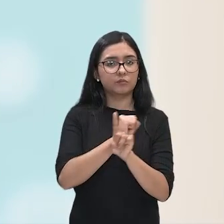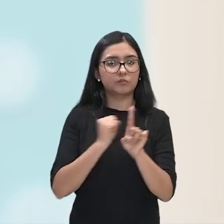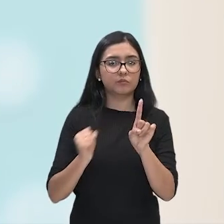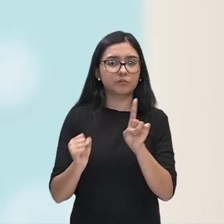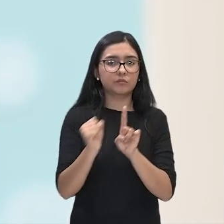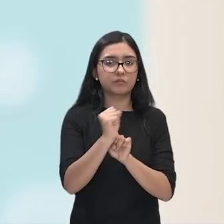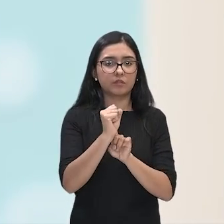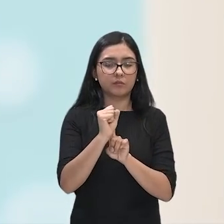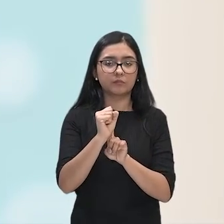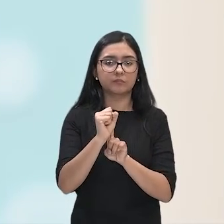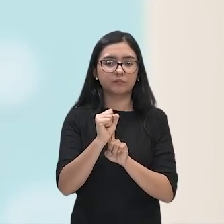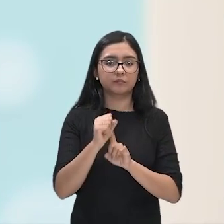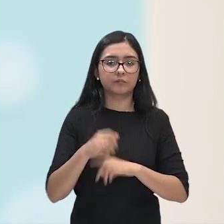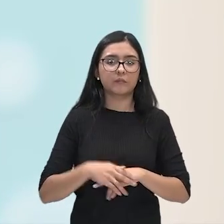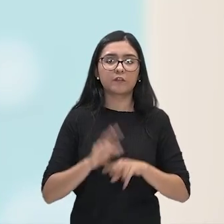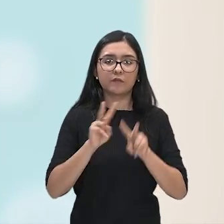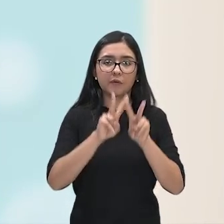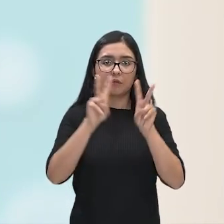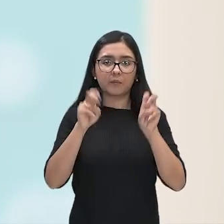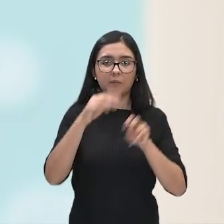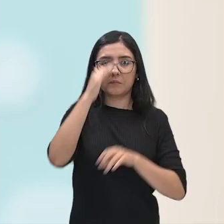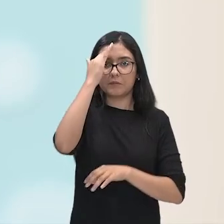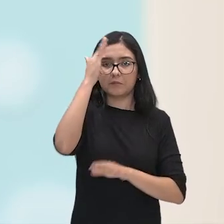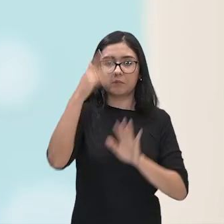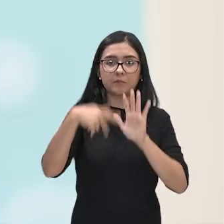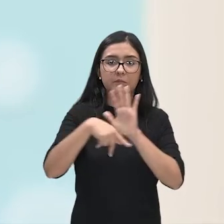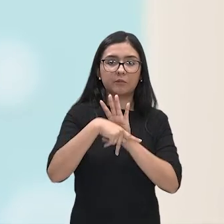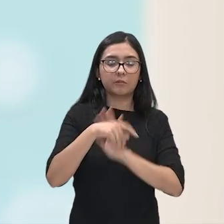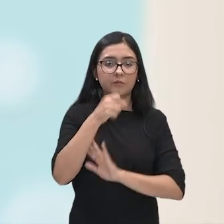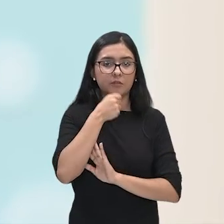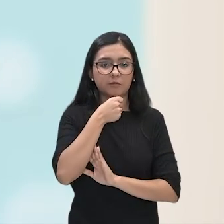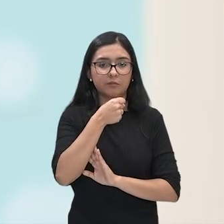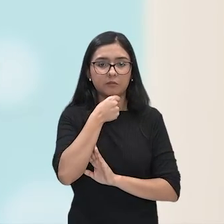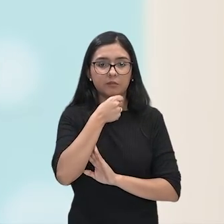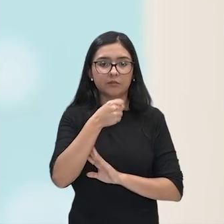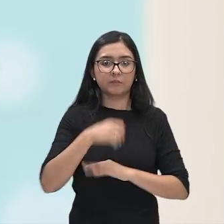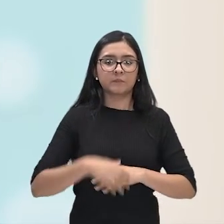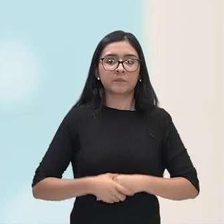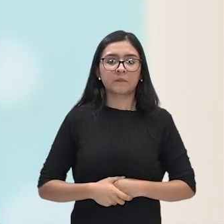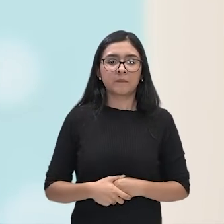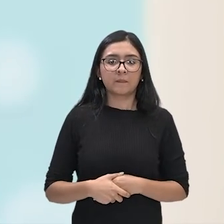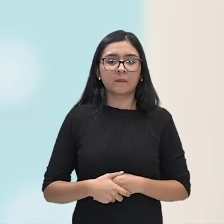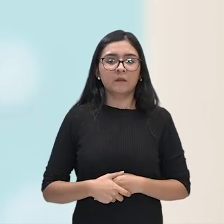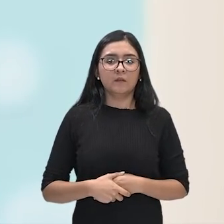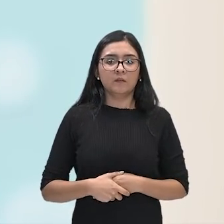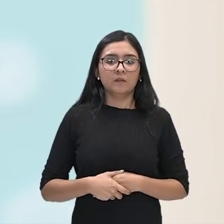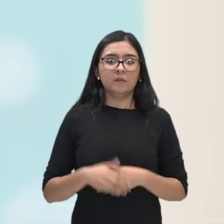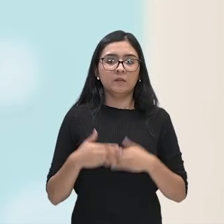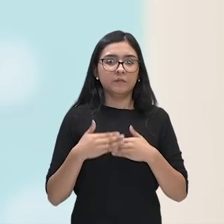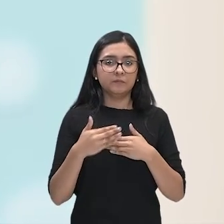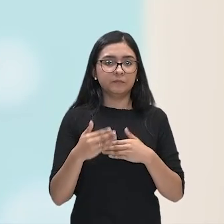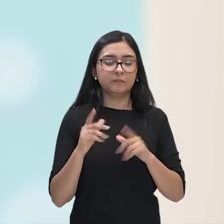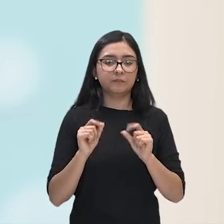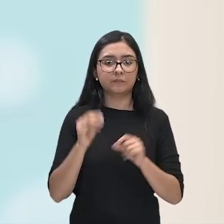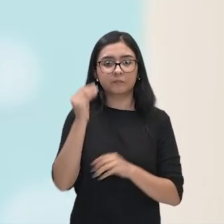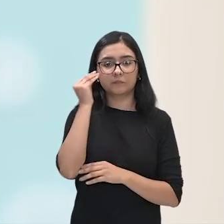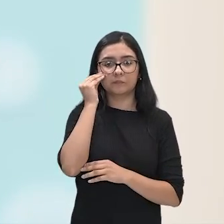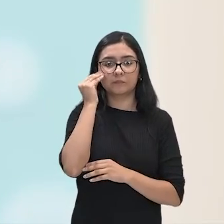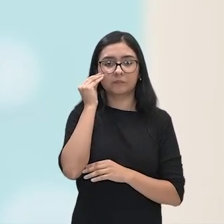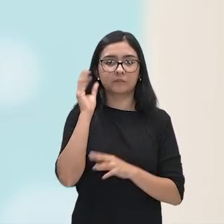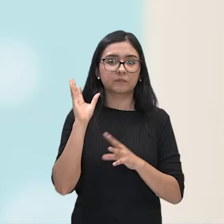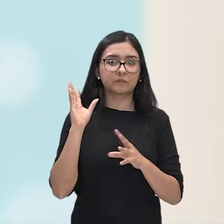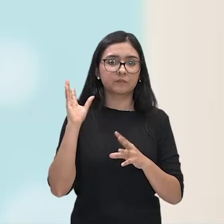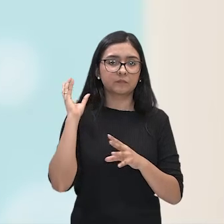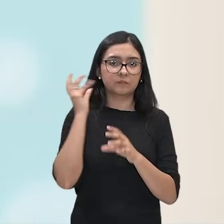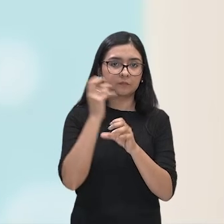foi o tema da reportagem. Então, vamos lá verificar o